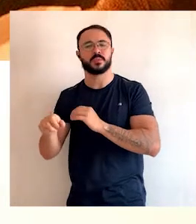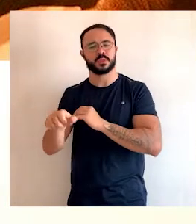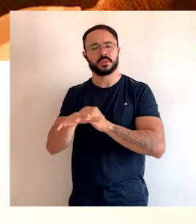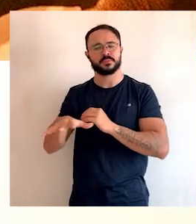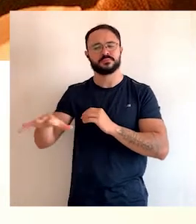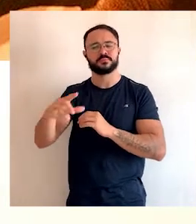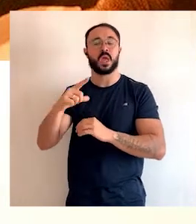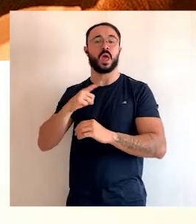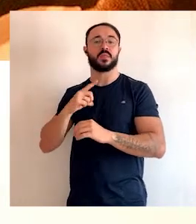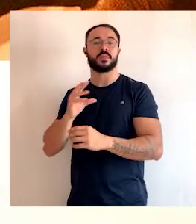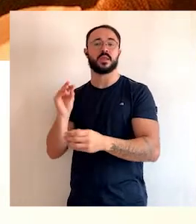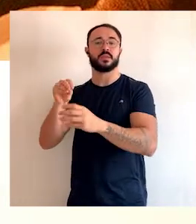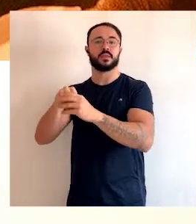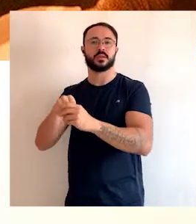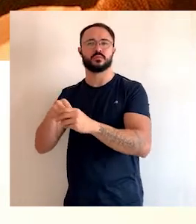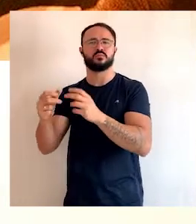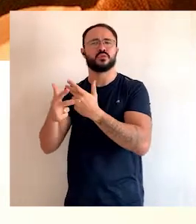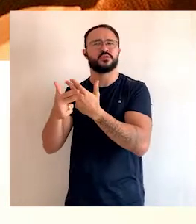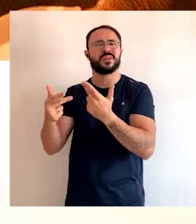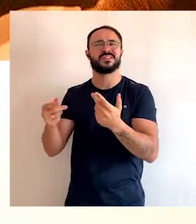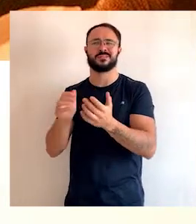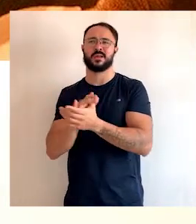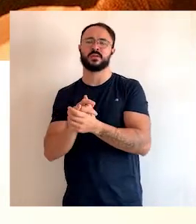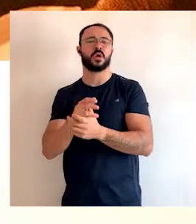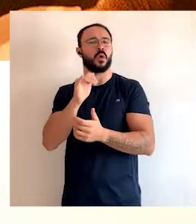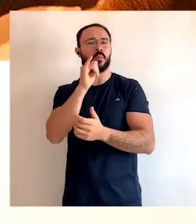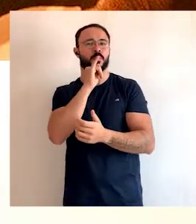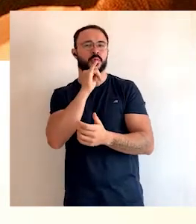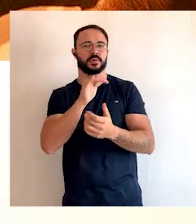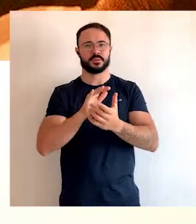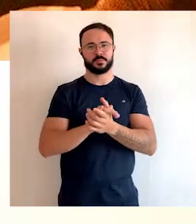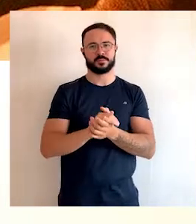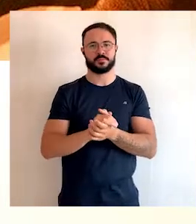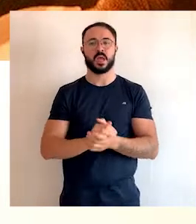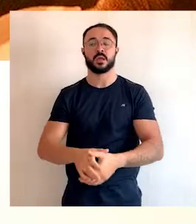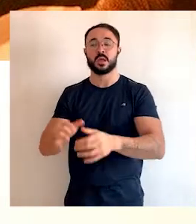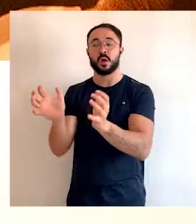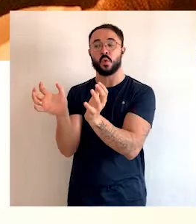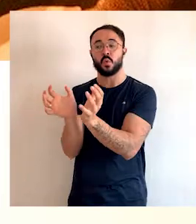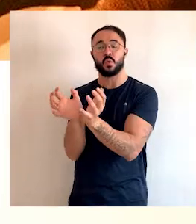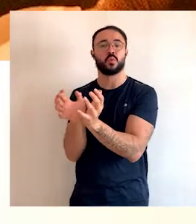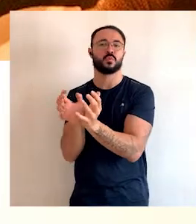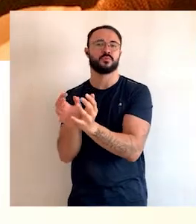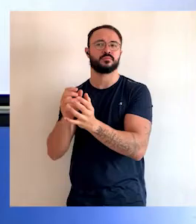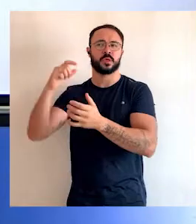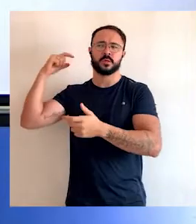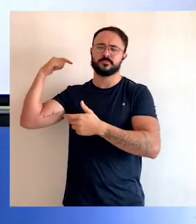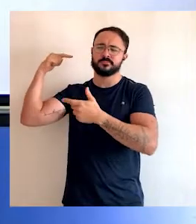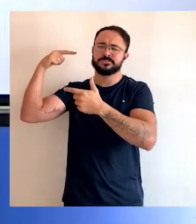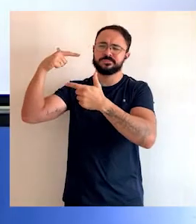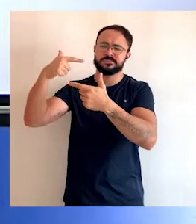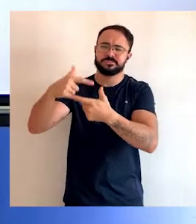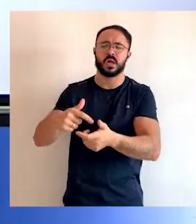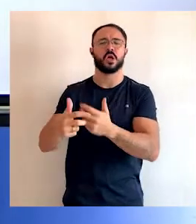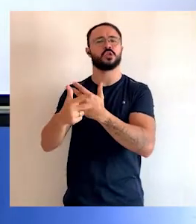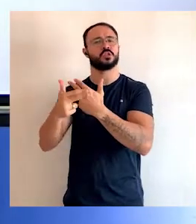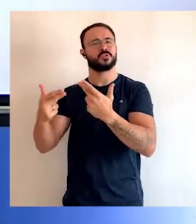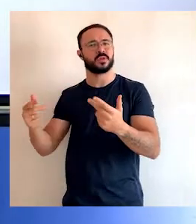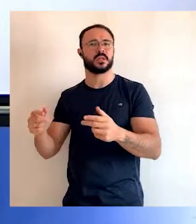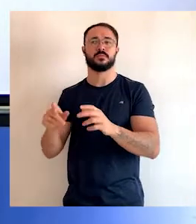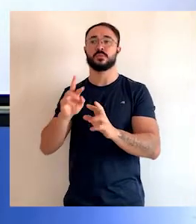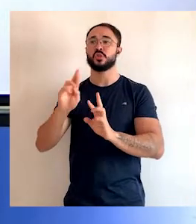genes variam entre indivíduos e populações, ou seja, entre os indivíduos há diferenças genéticas. E esses genes